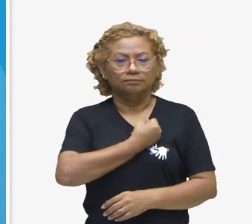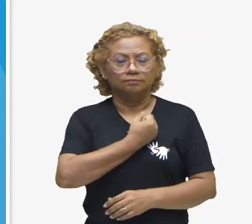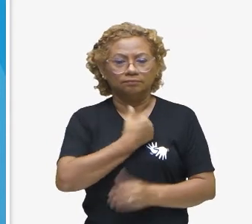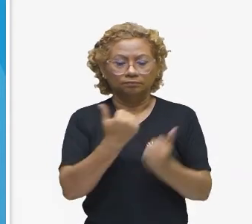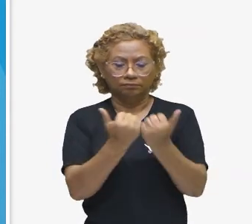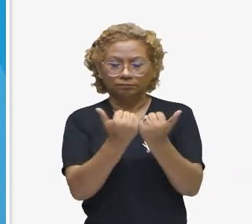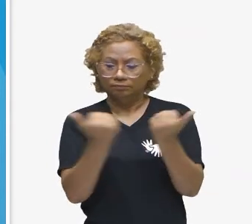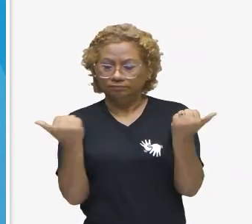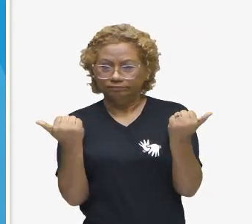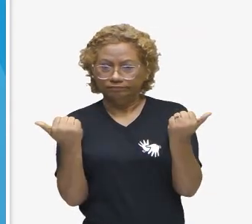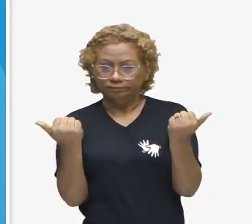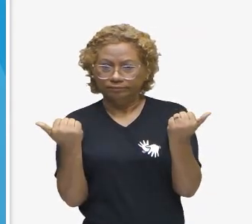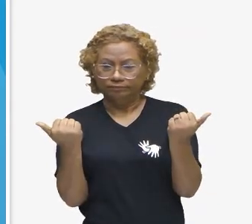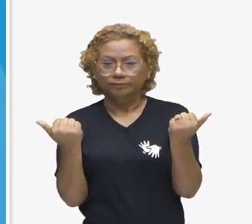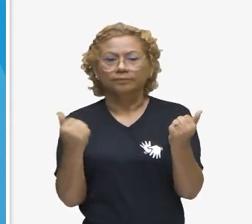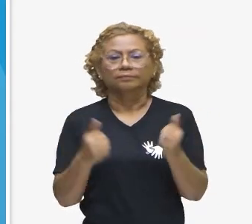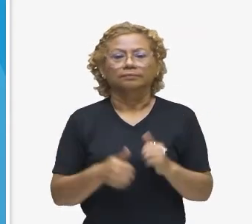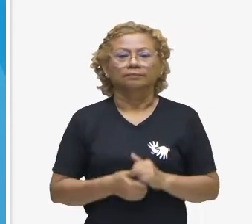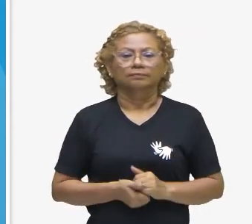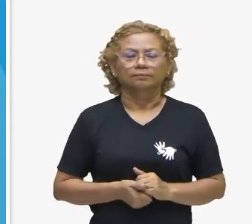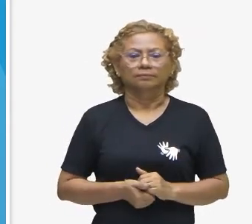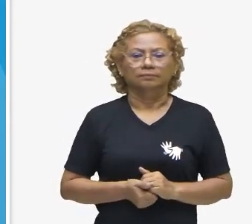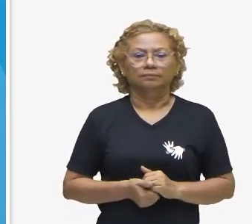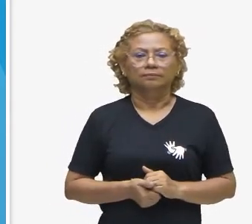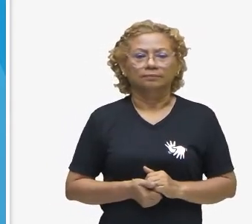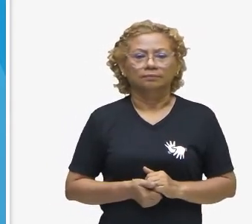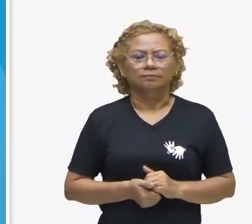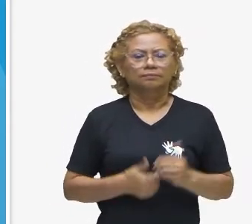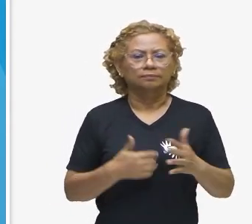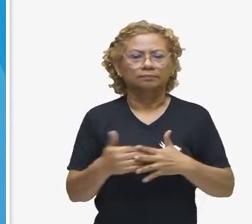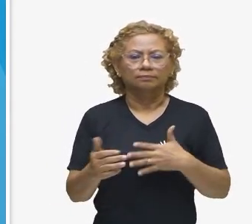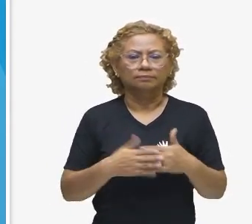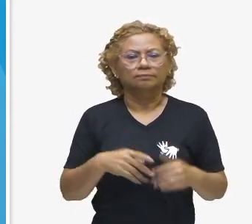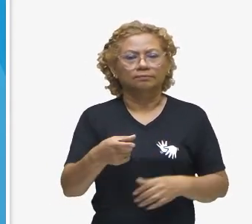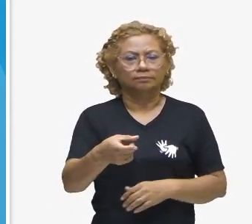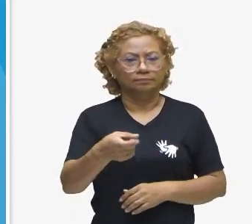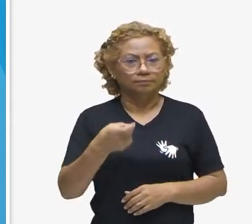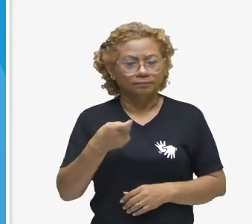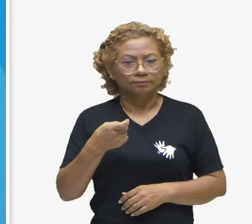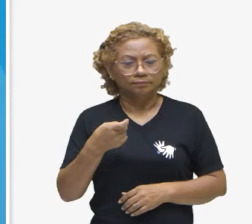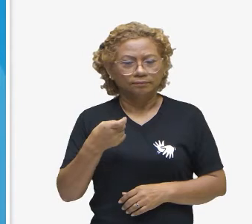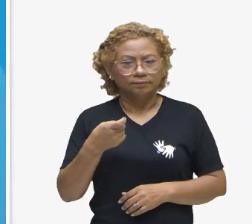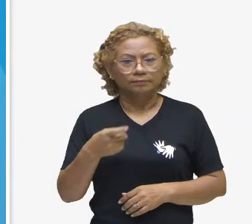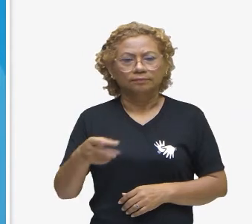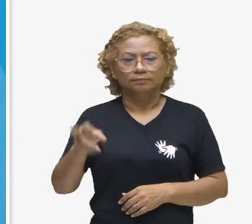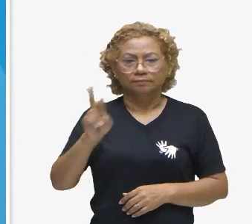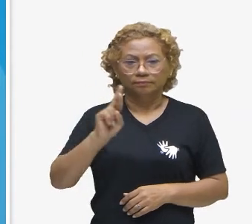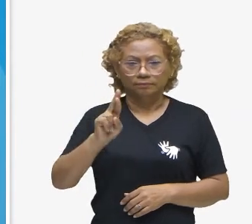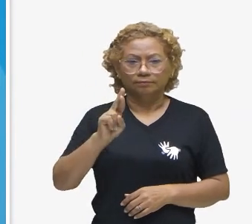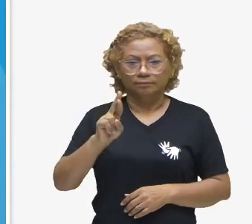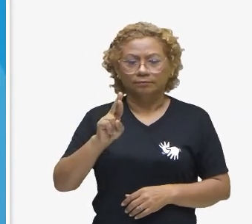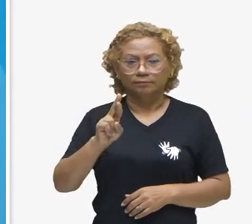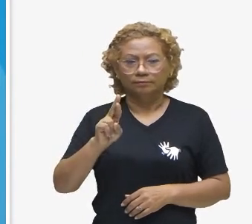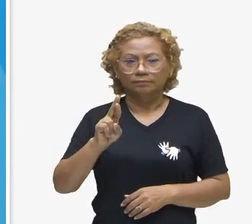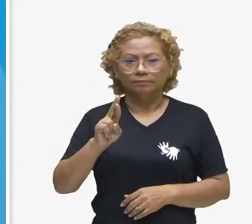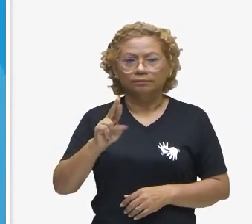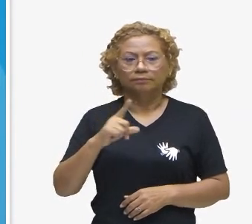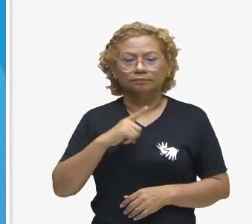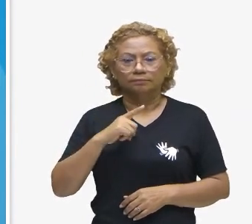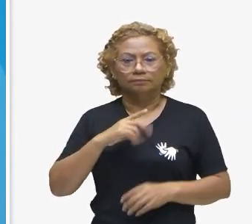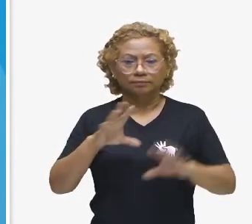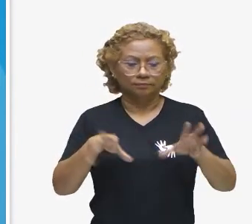de x igual cosseno de x definido para qualquer x que seja real, tem como domínio o